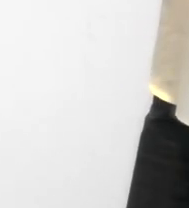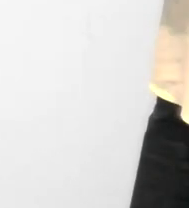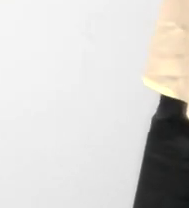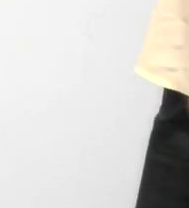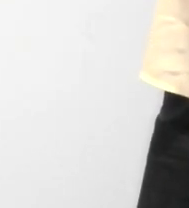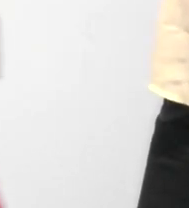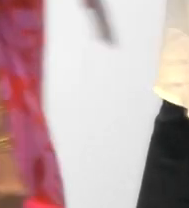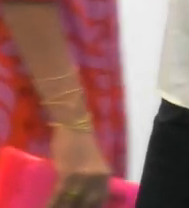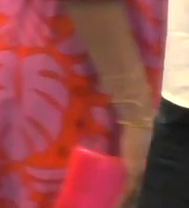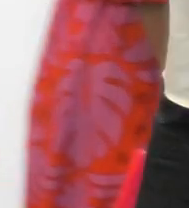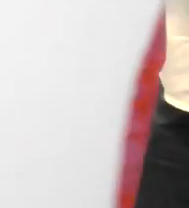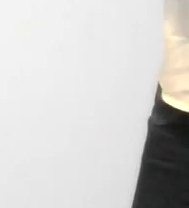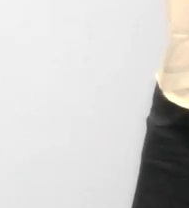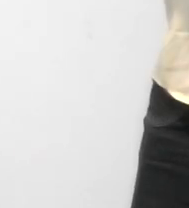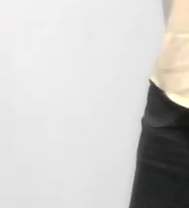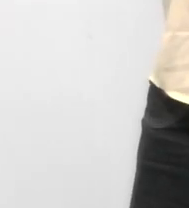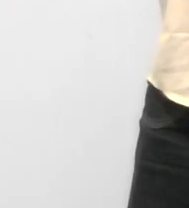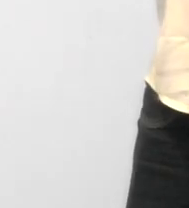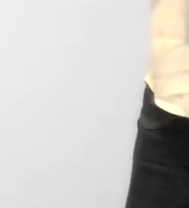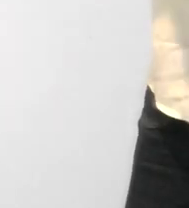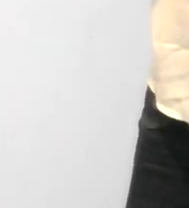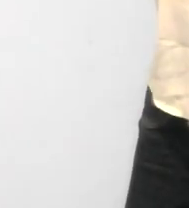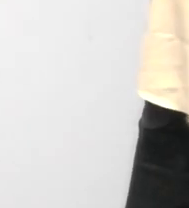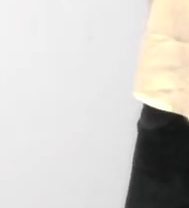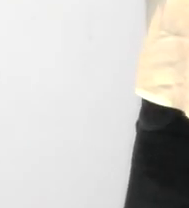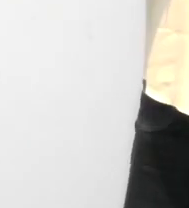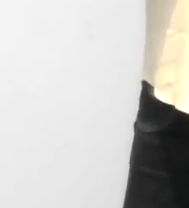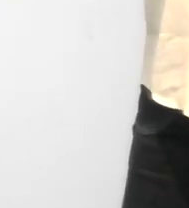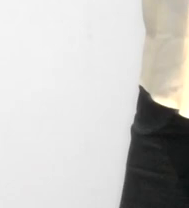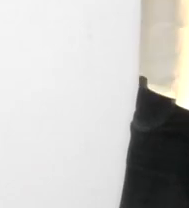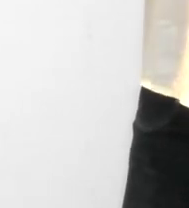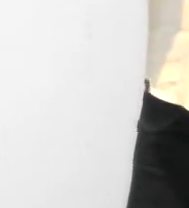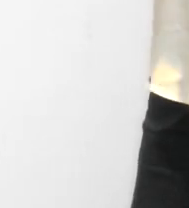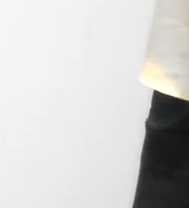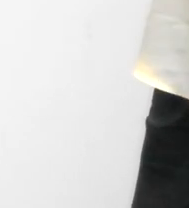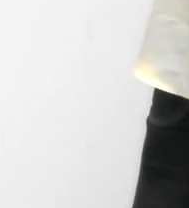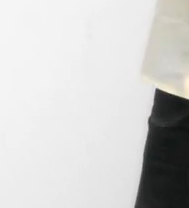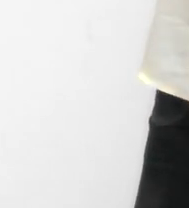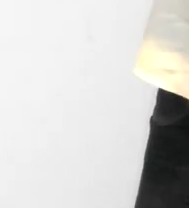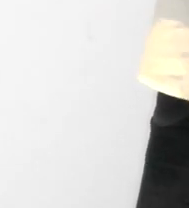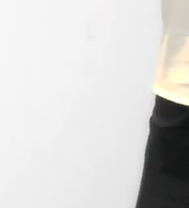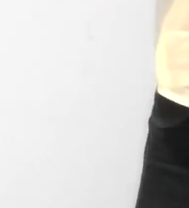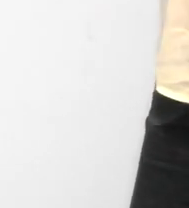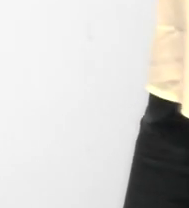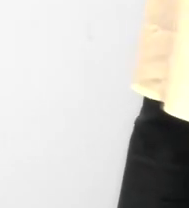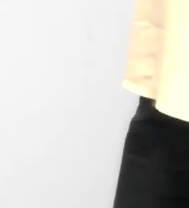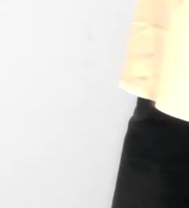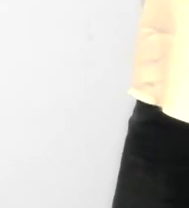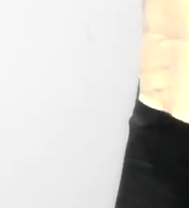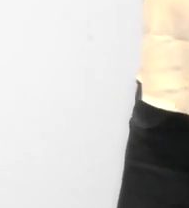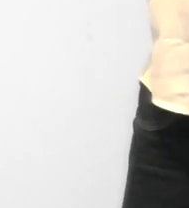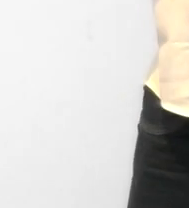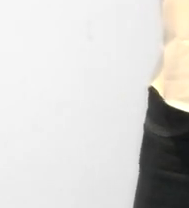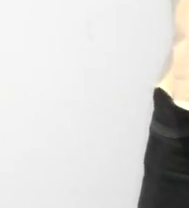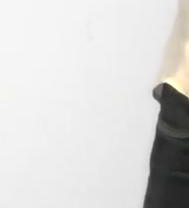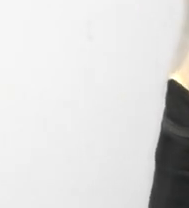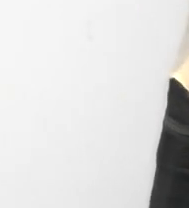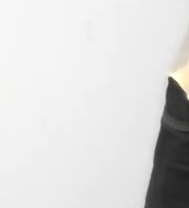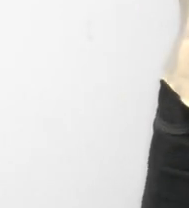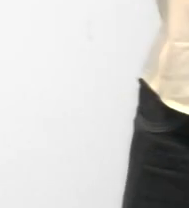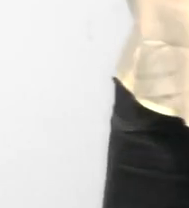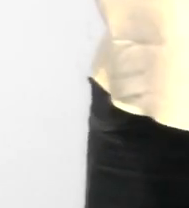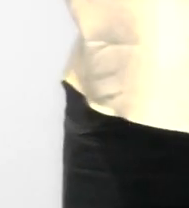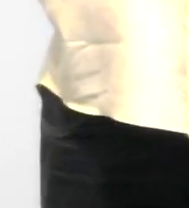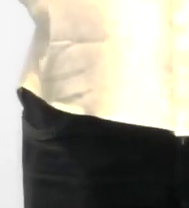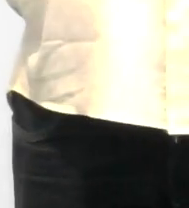venha punir quem tem que ser punido não pode punir a todos então tem que investigar abra abra a a sindic abre uma uma um um processo